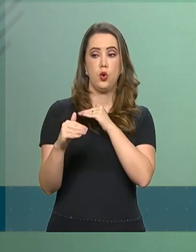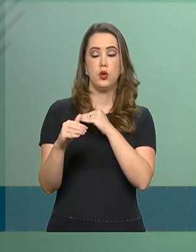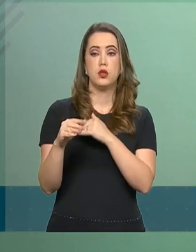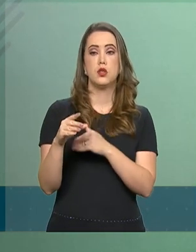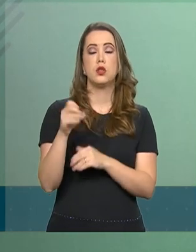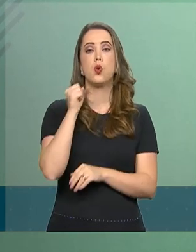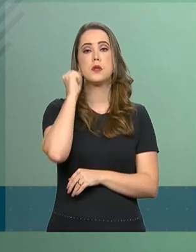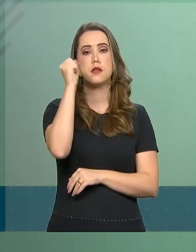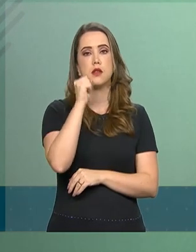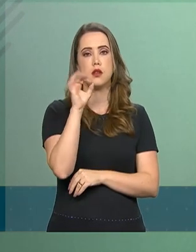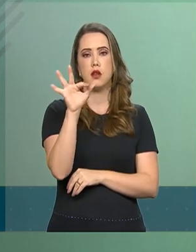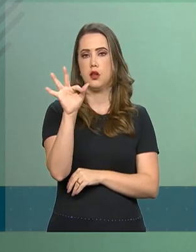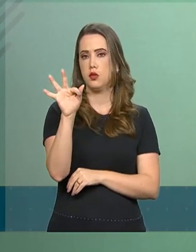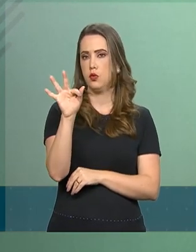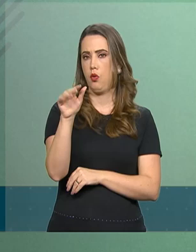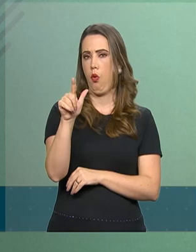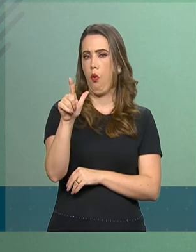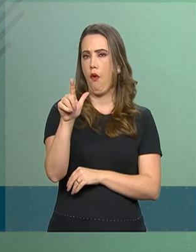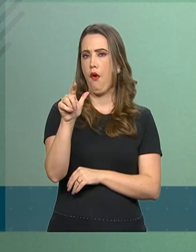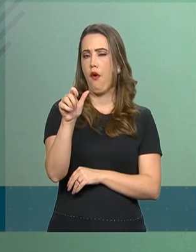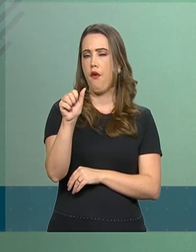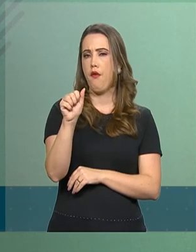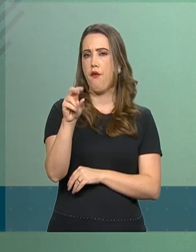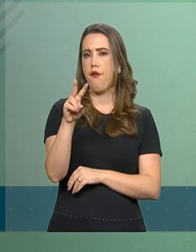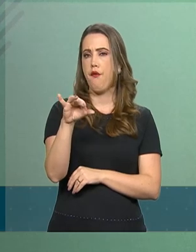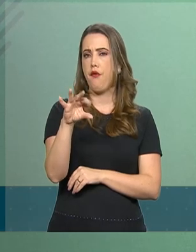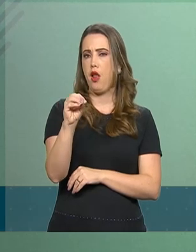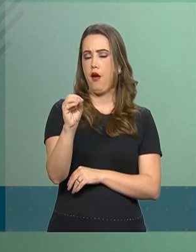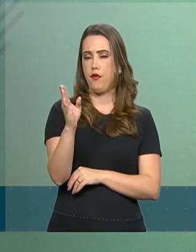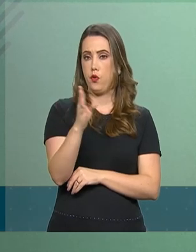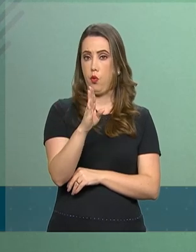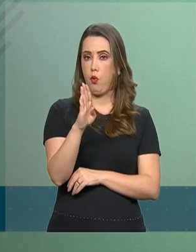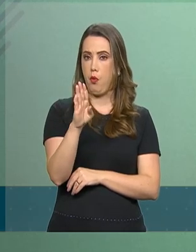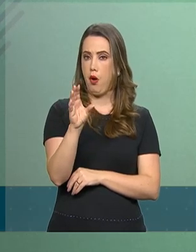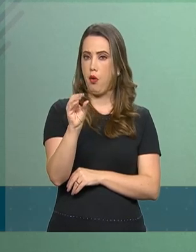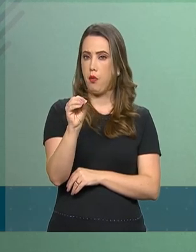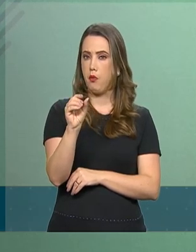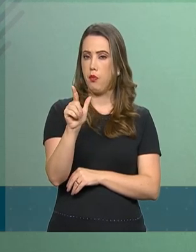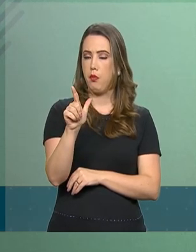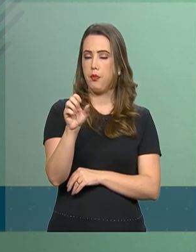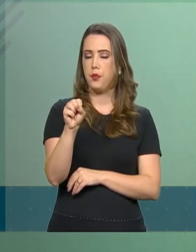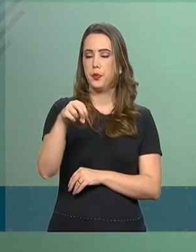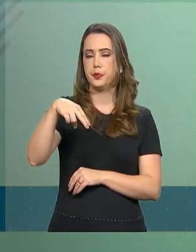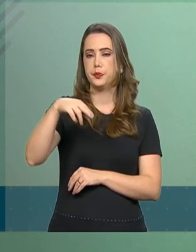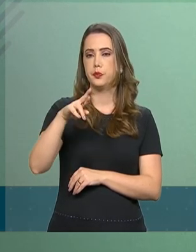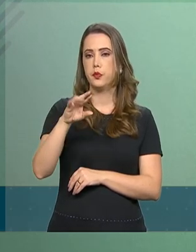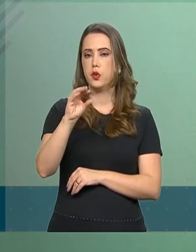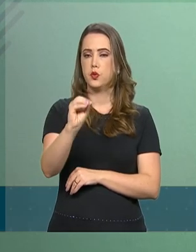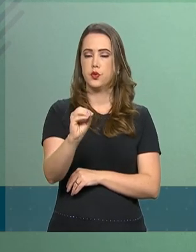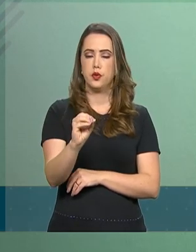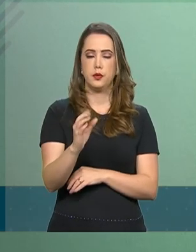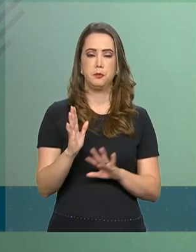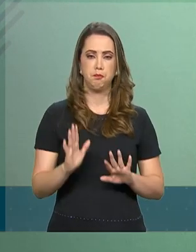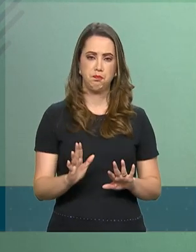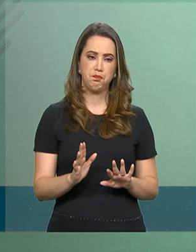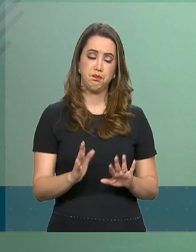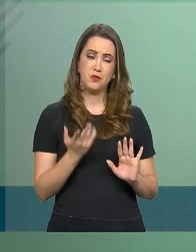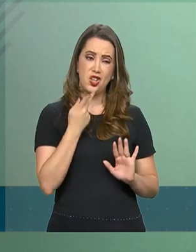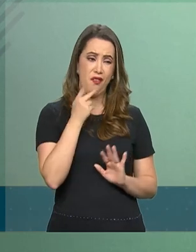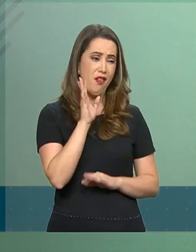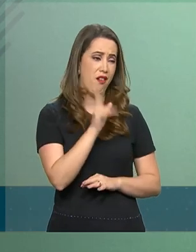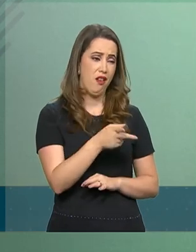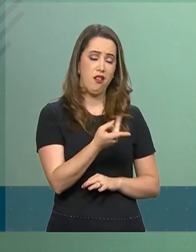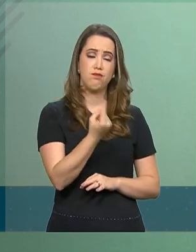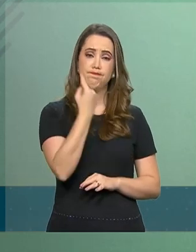igualmente as respostas que estamos emitindo desde há muito o presidente não faz comentários